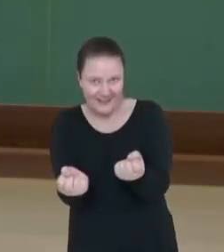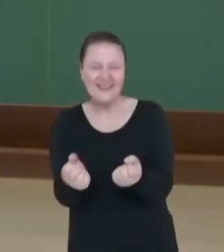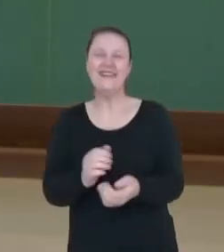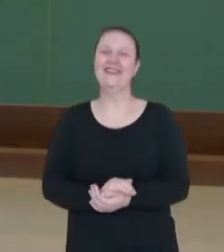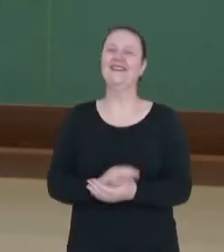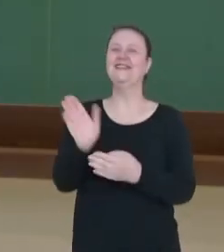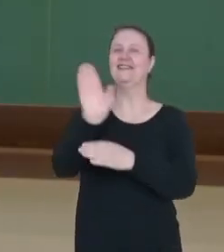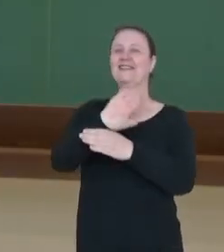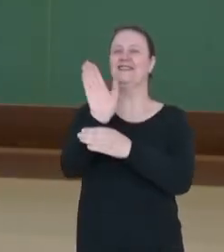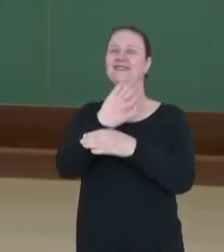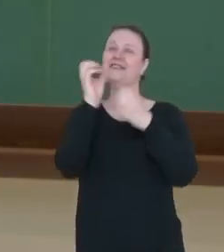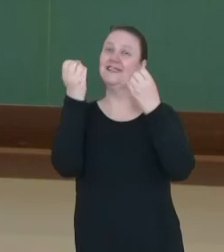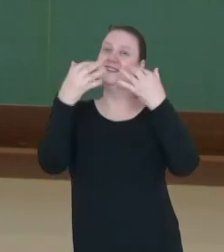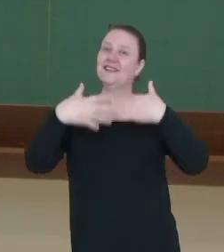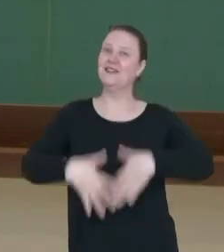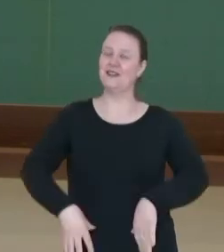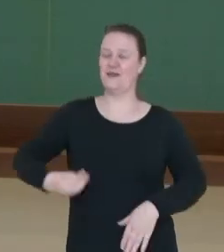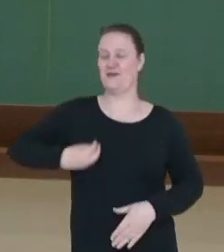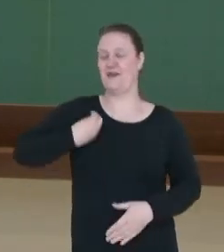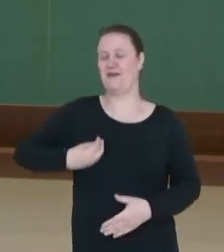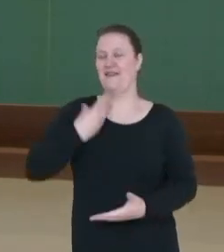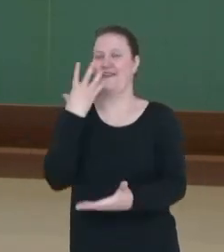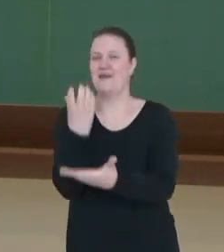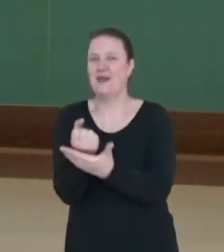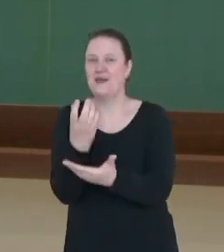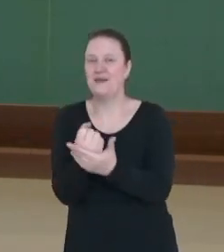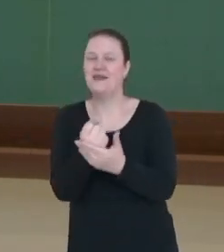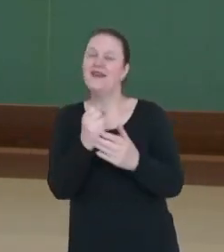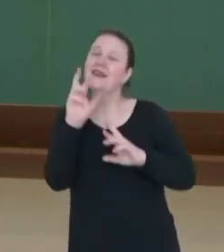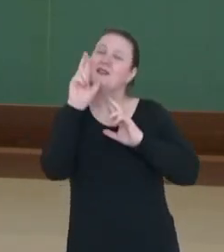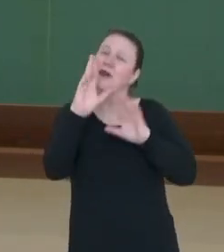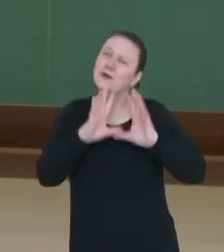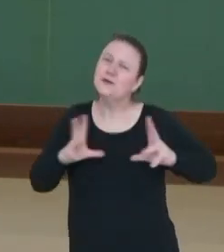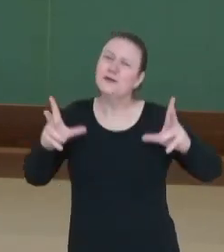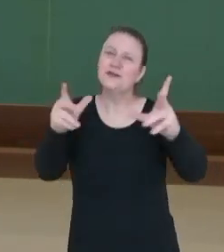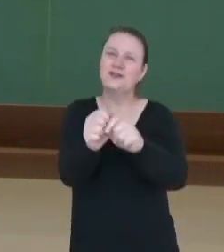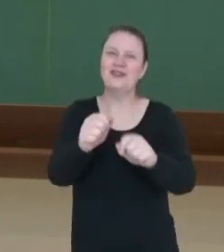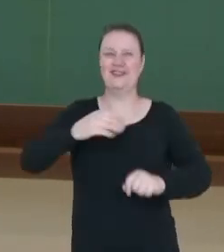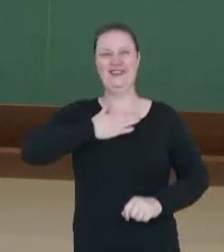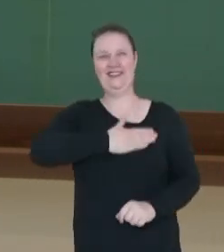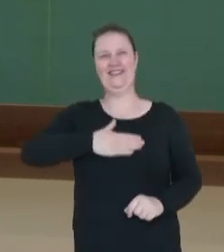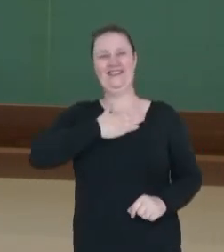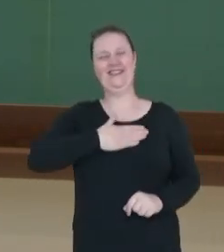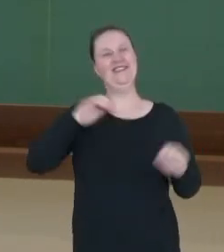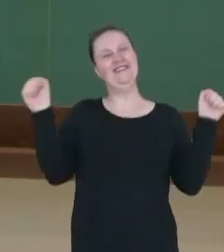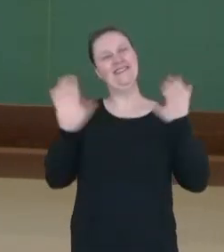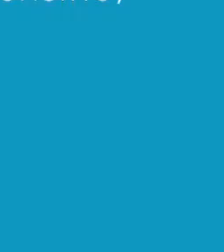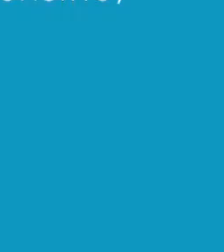Neste vídeo falamos sobre biografia. Espero que vocês tenham gostado e até breve.